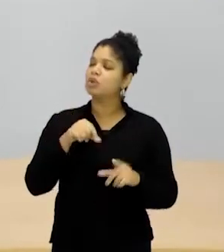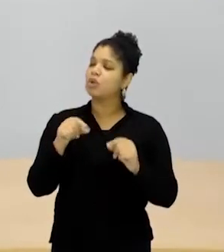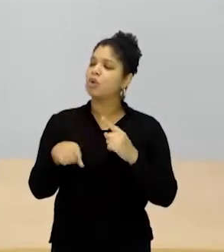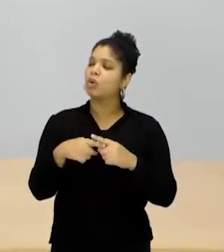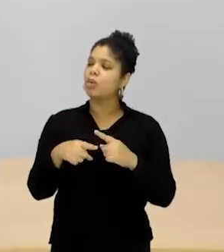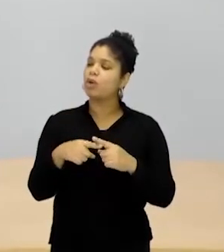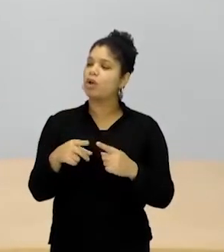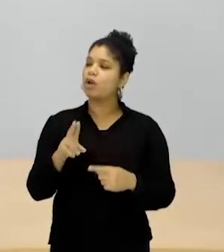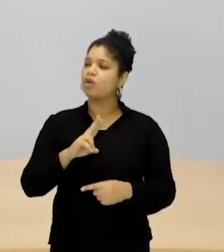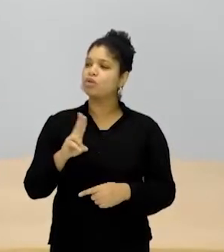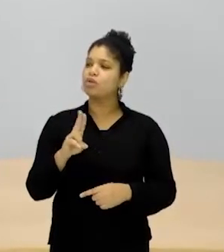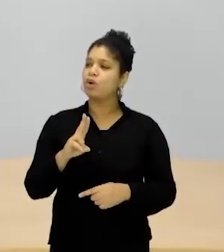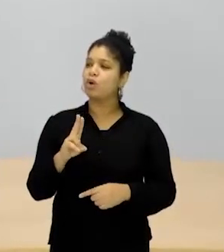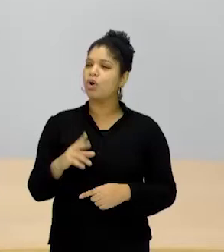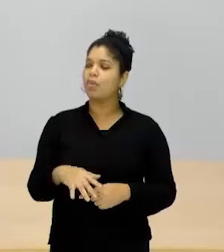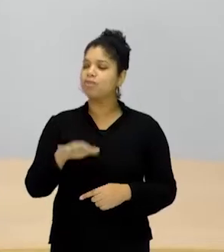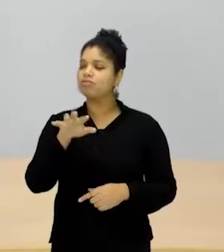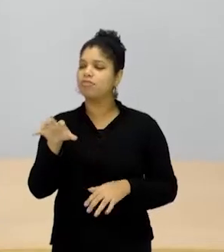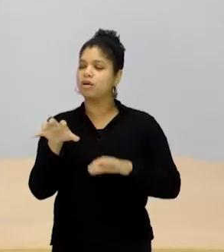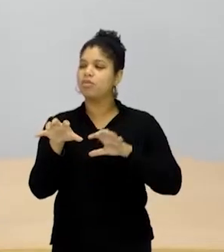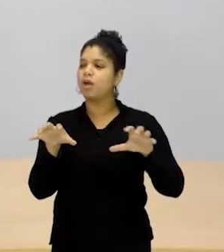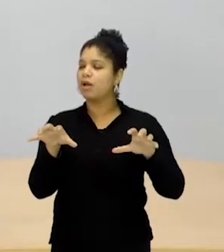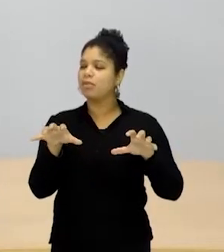fazer esse desmembramento aí?